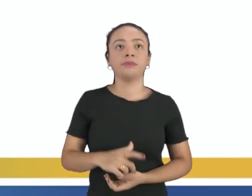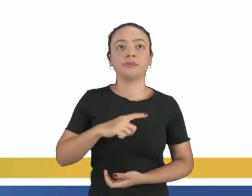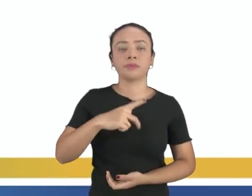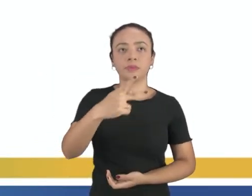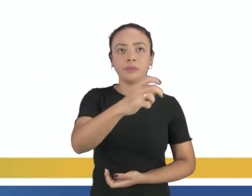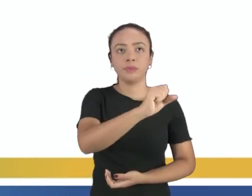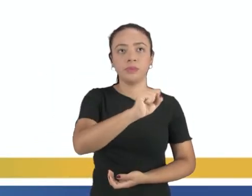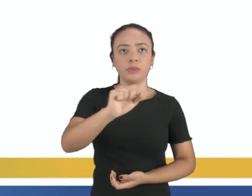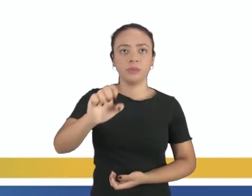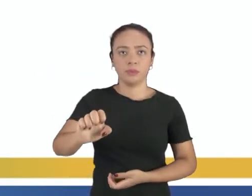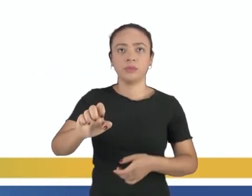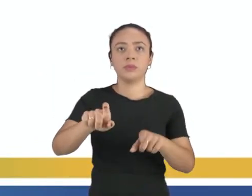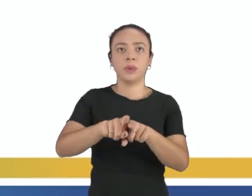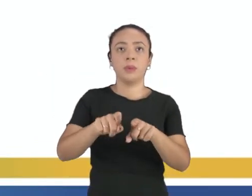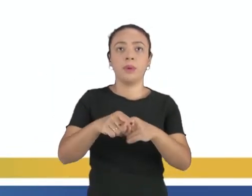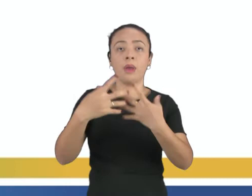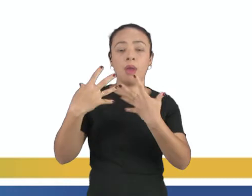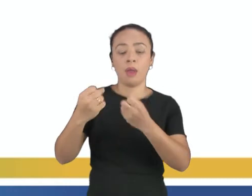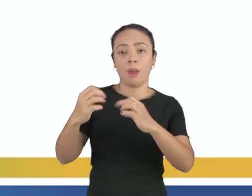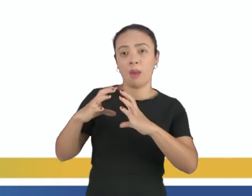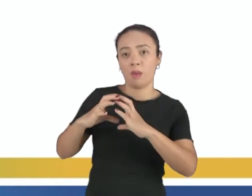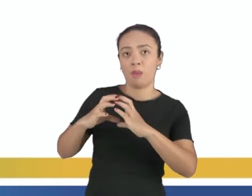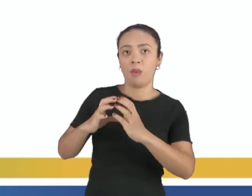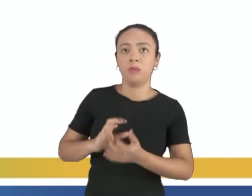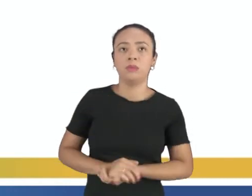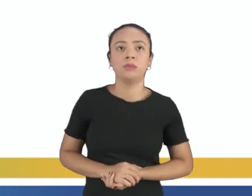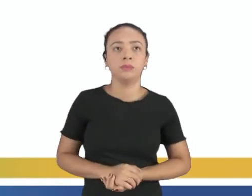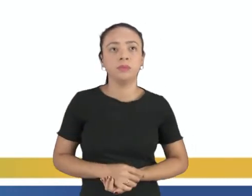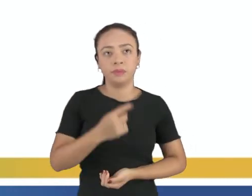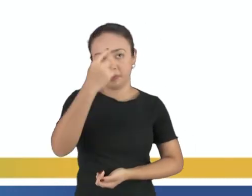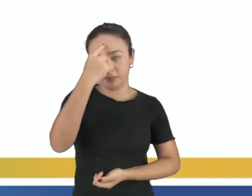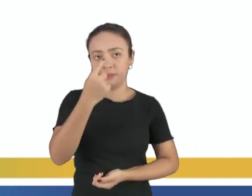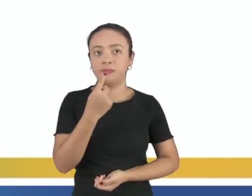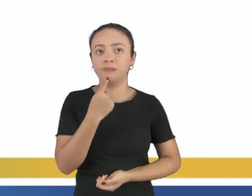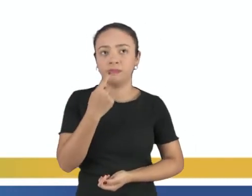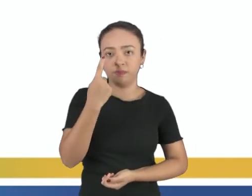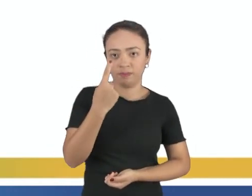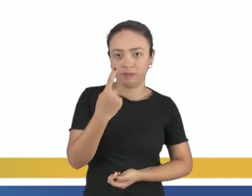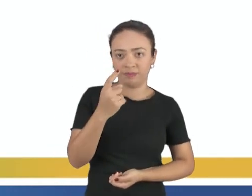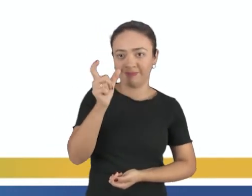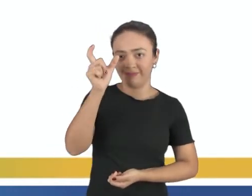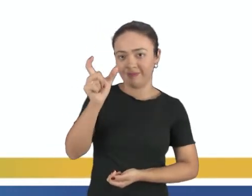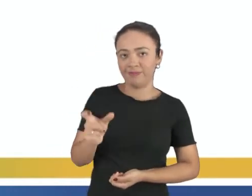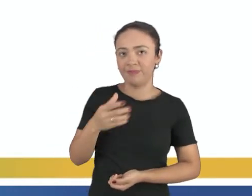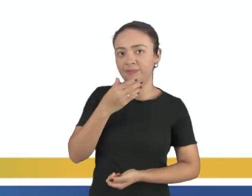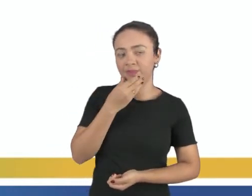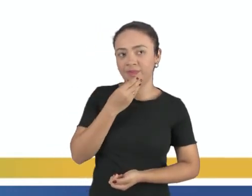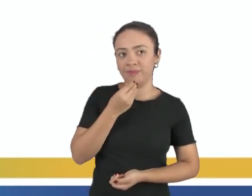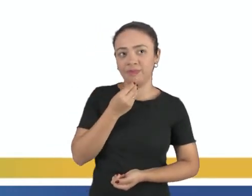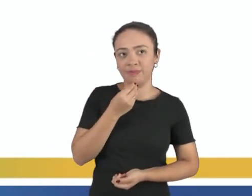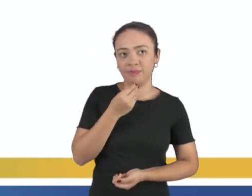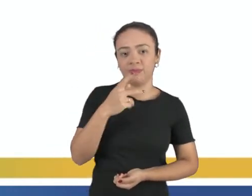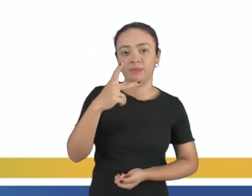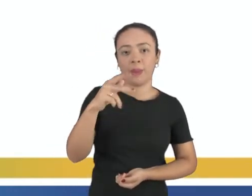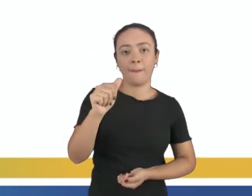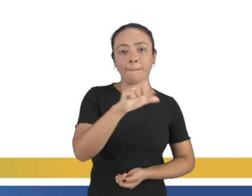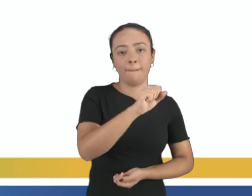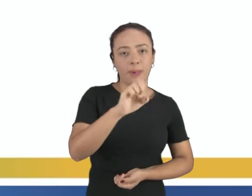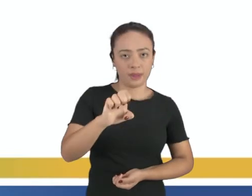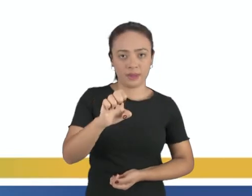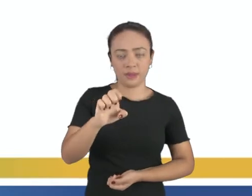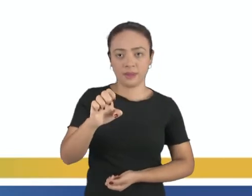fundamento de passe e também o fundamento de recepção. Na imagem 1, o bonequinho acabou de fazer o fundamento